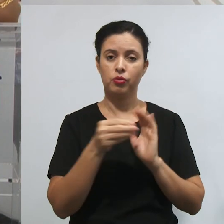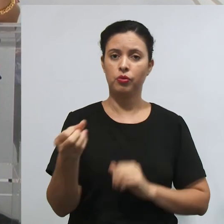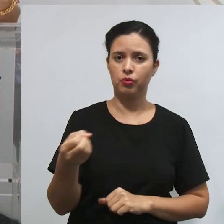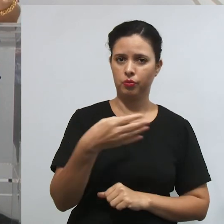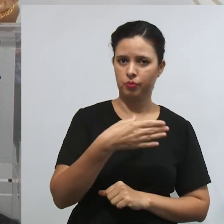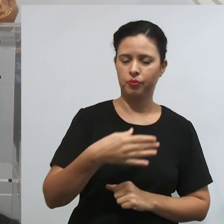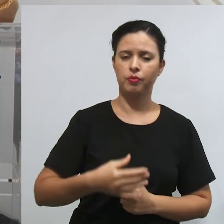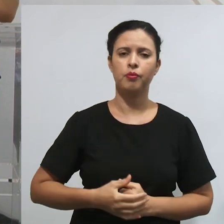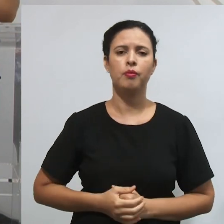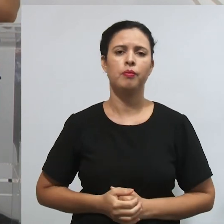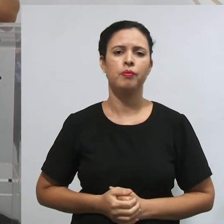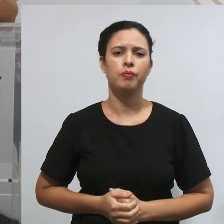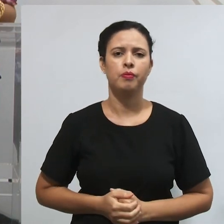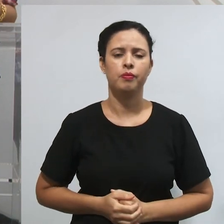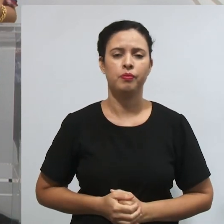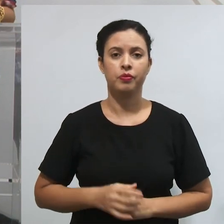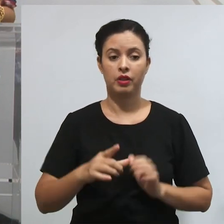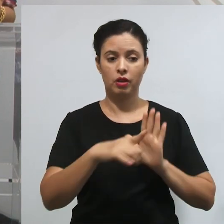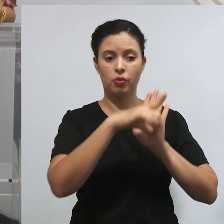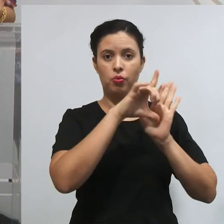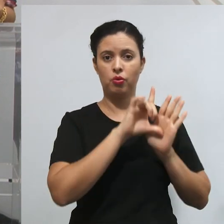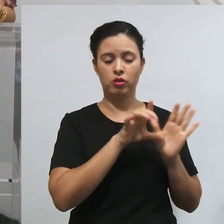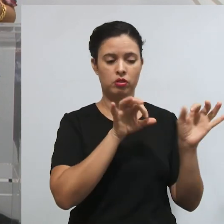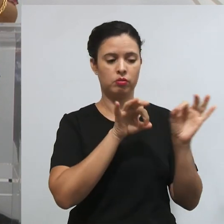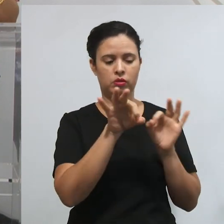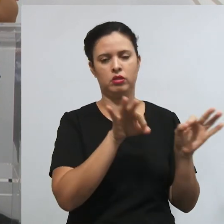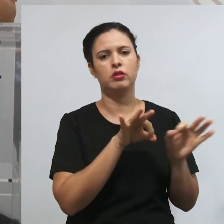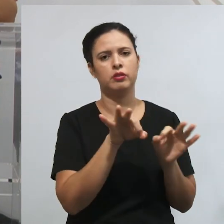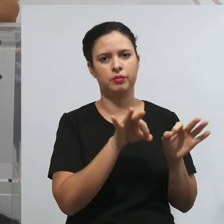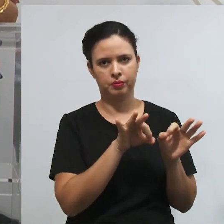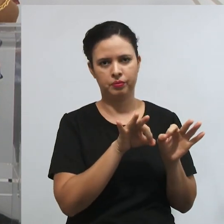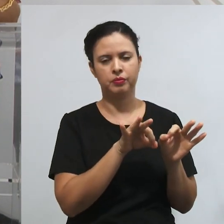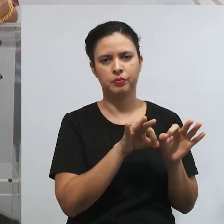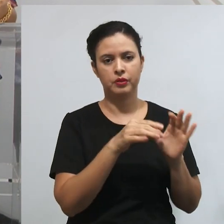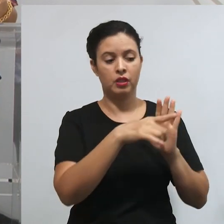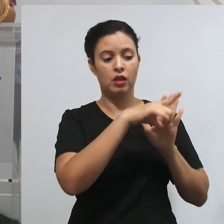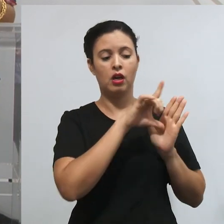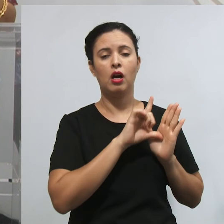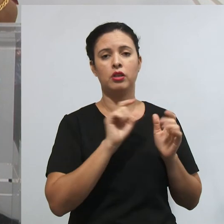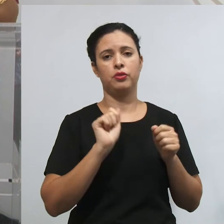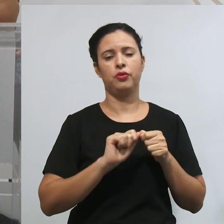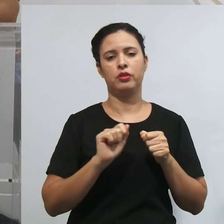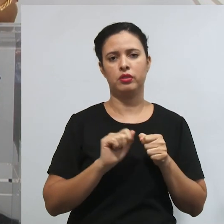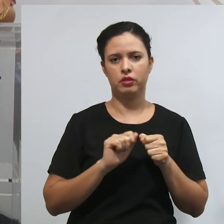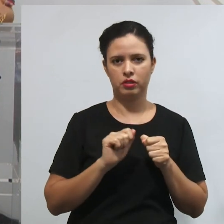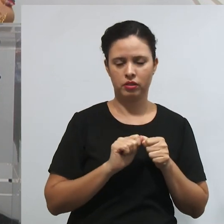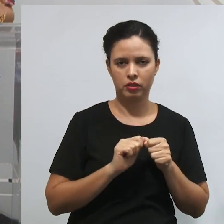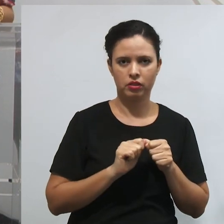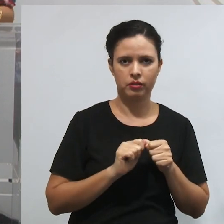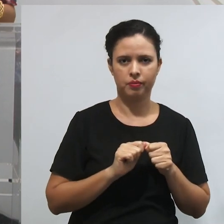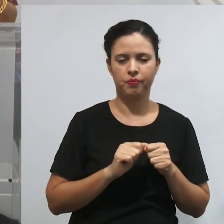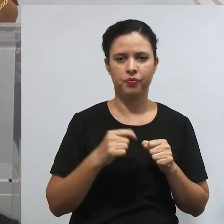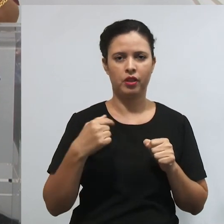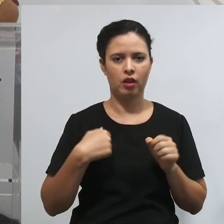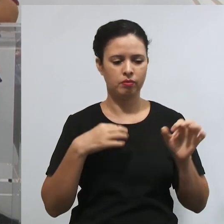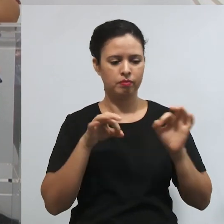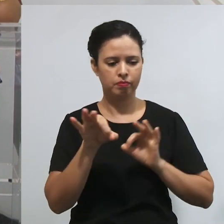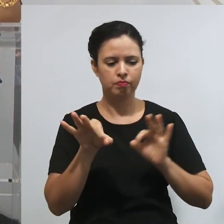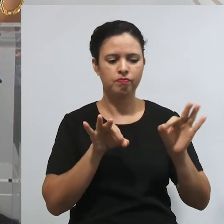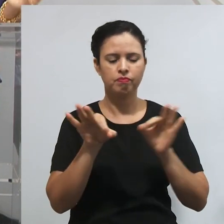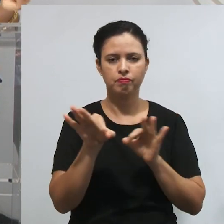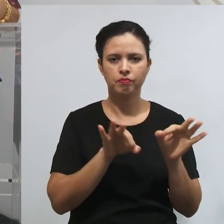Ou seja, isso é o antes do planejamento. O antes da ação, né? Você está no planejamento, você vai